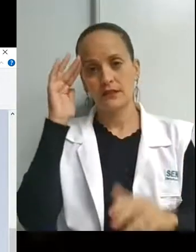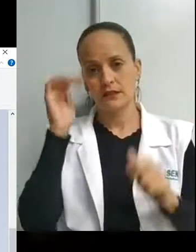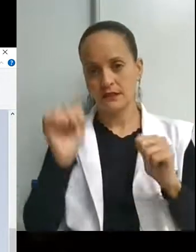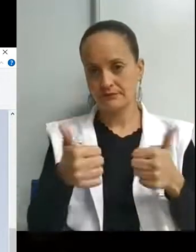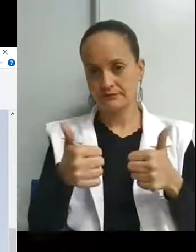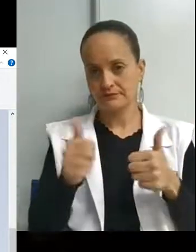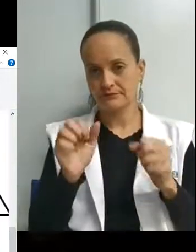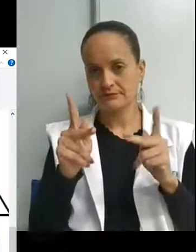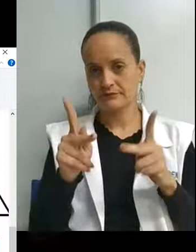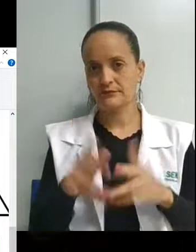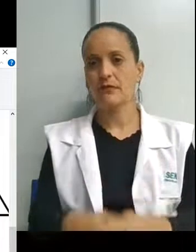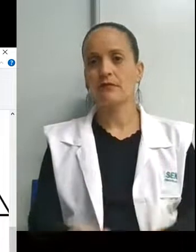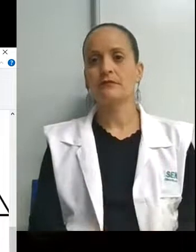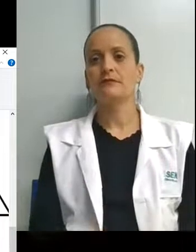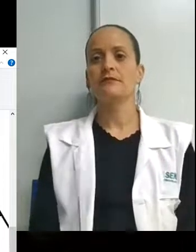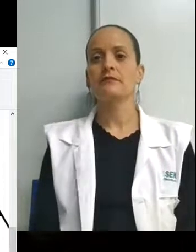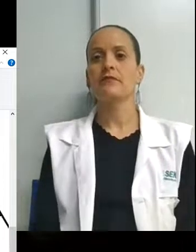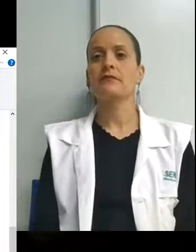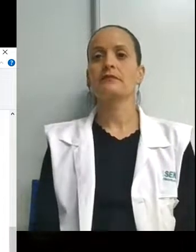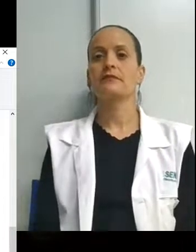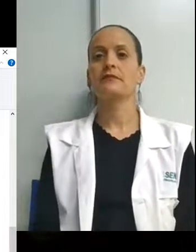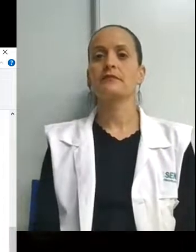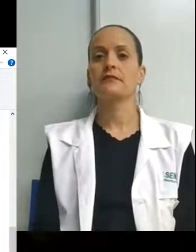Vou colocar aqui os dois triângulos.